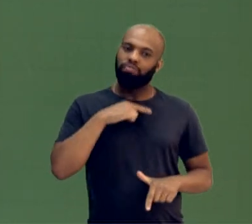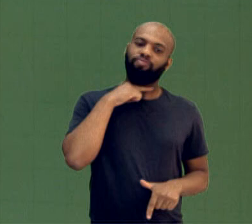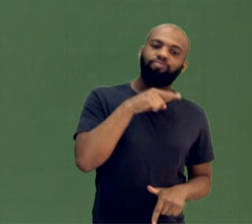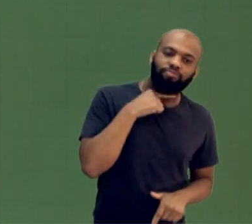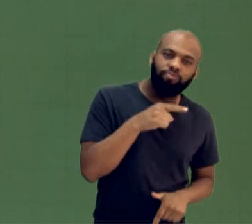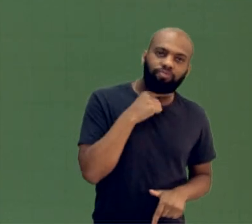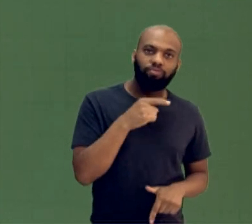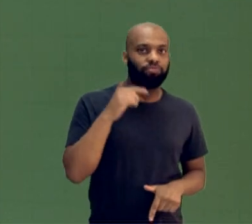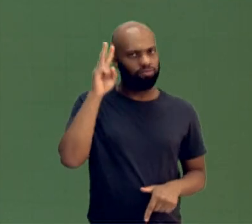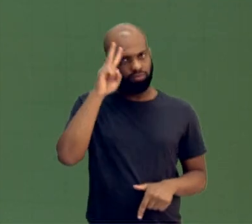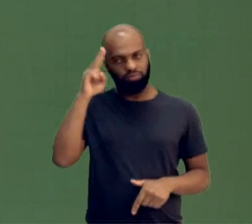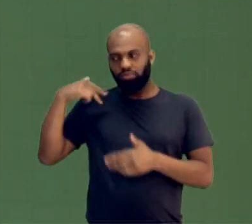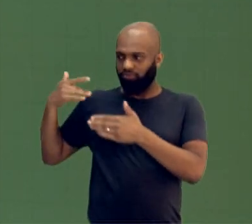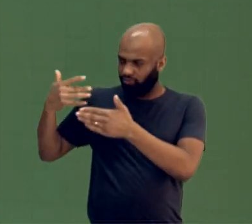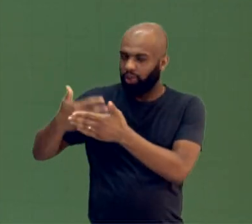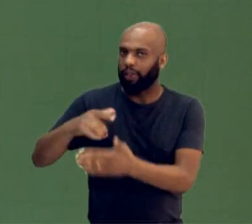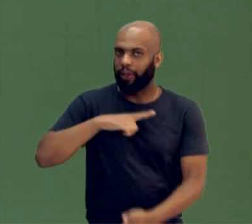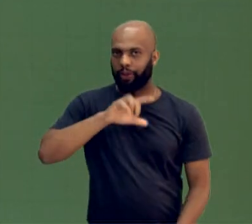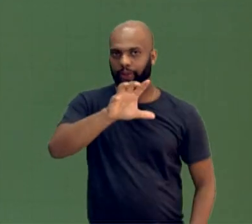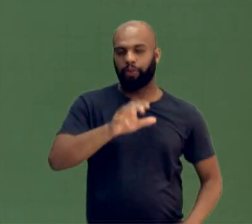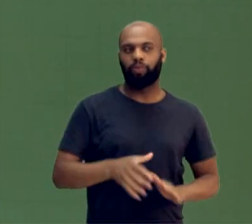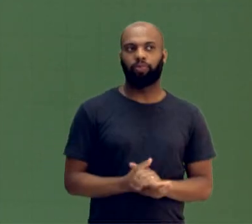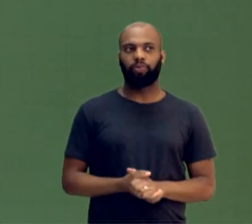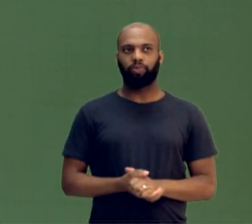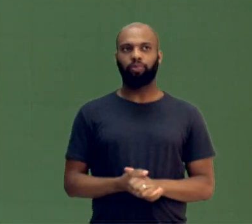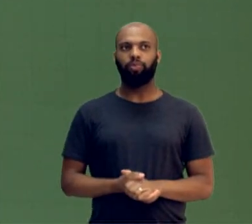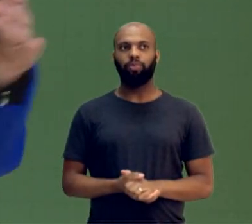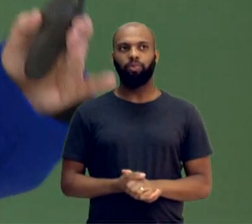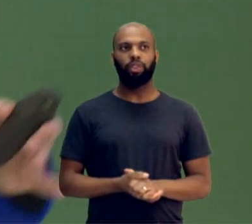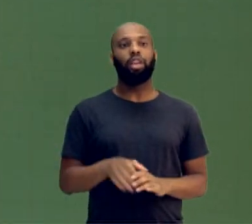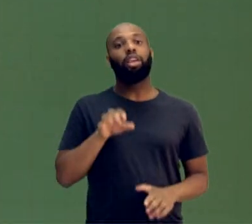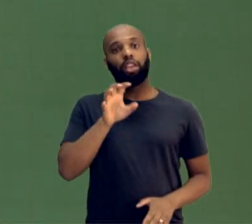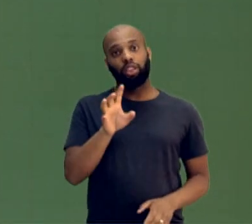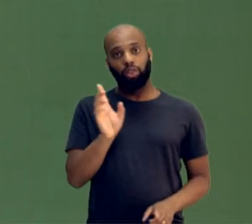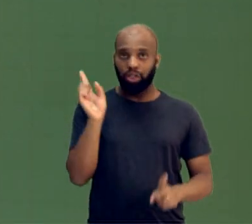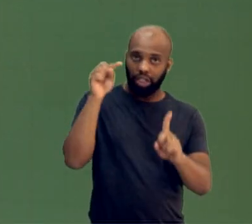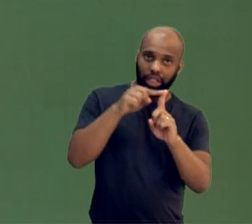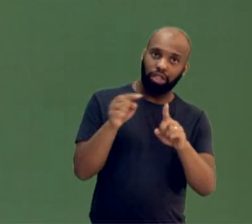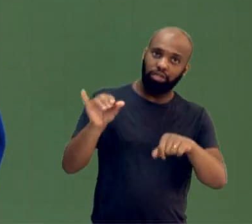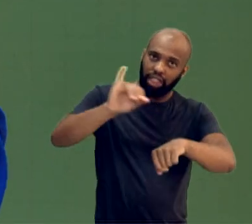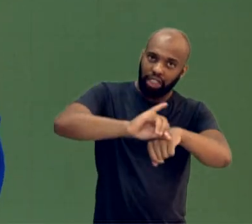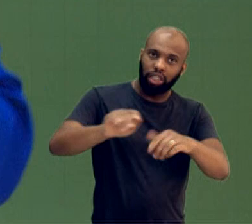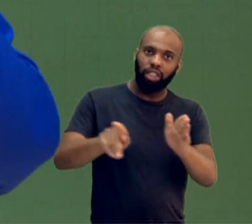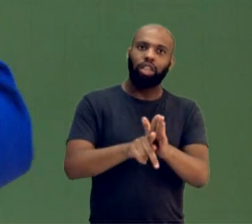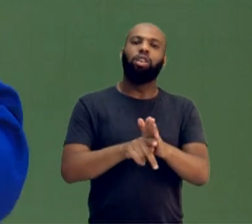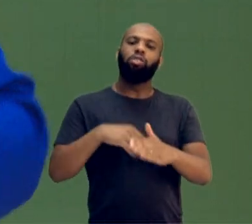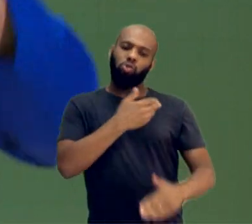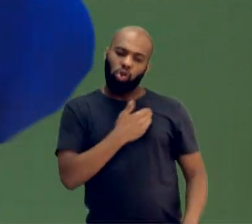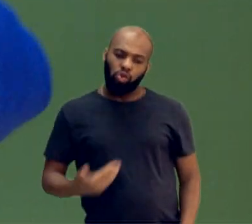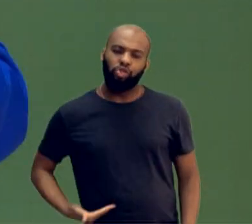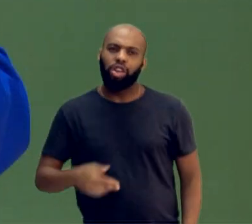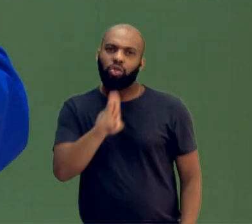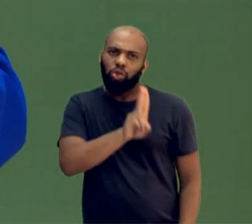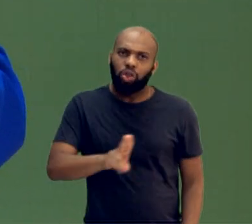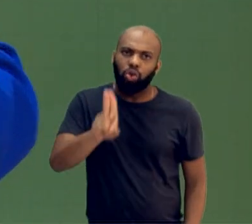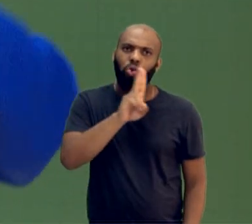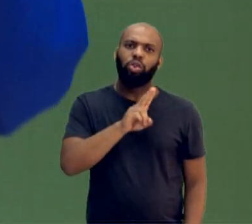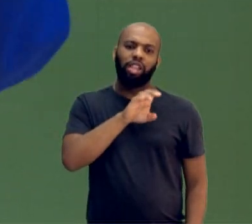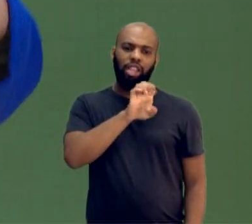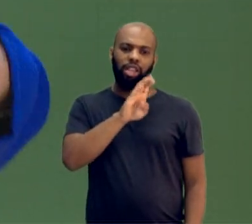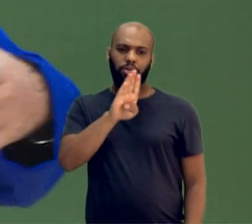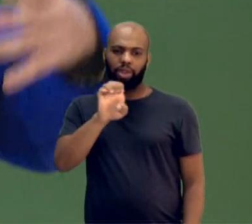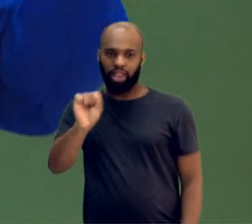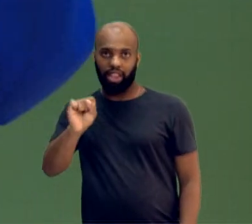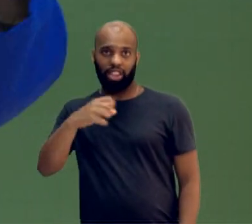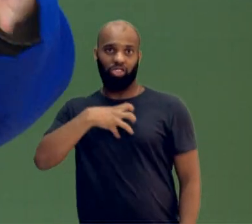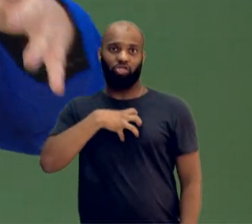Isso historicamente falando. Essa é uma ideia central dos estados que utilizam o estado do bem-estar social, uma